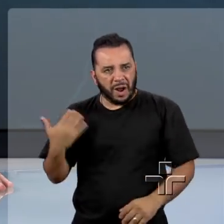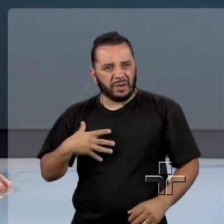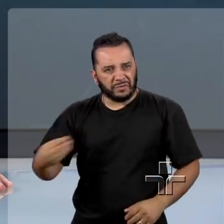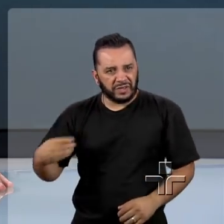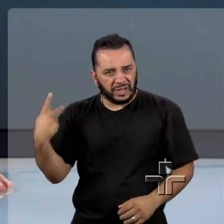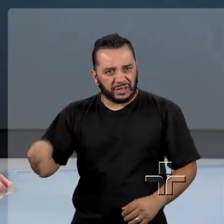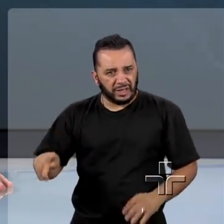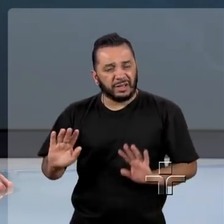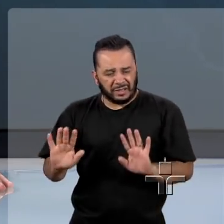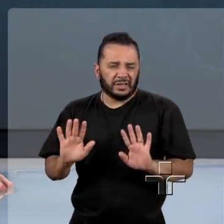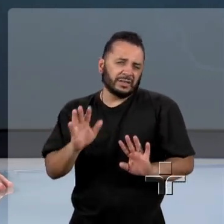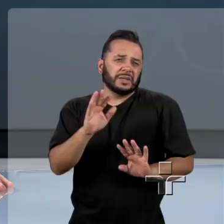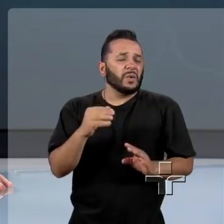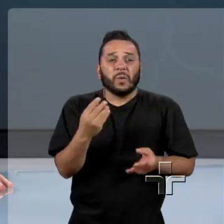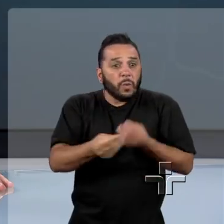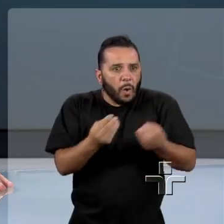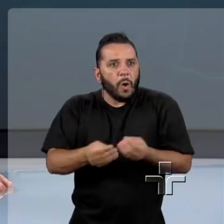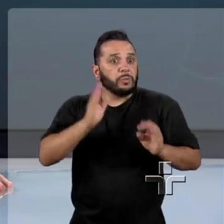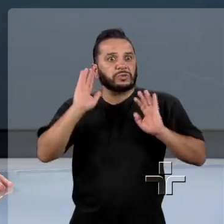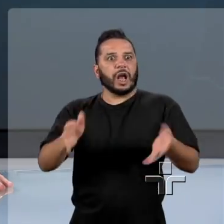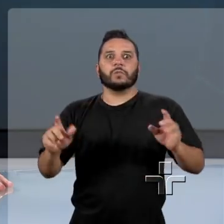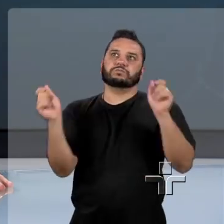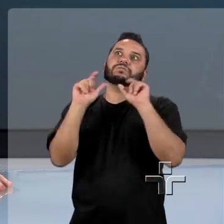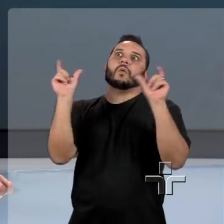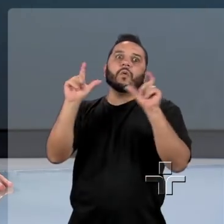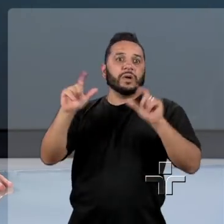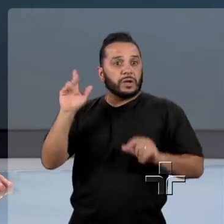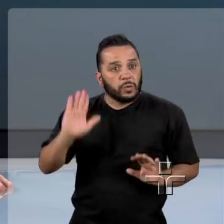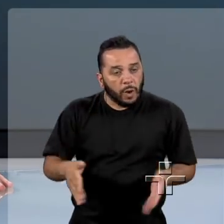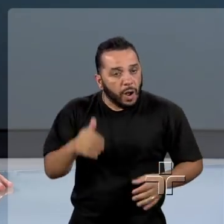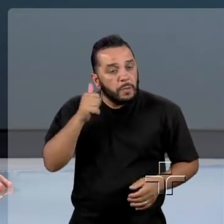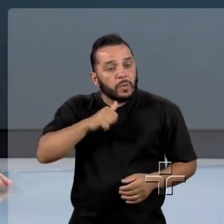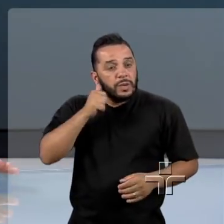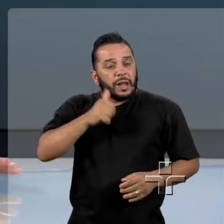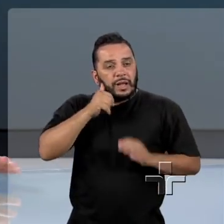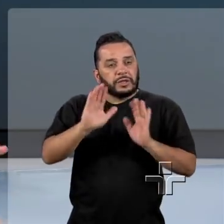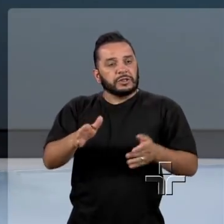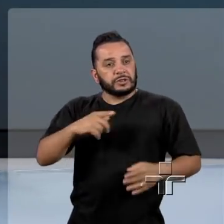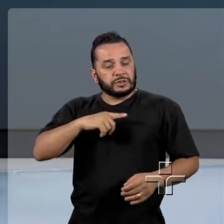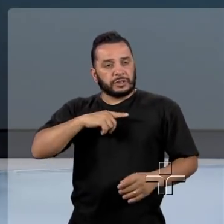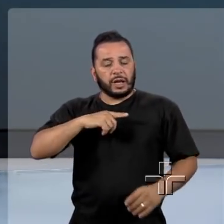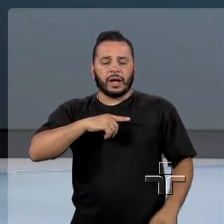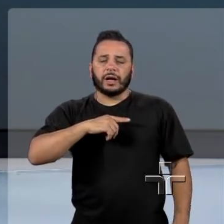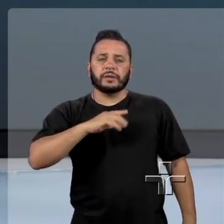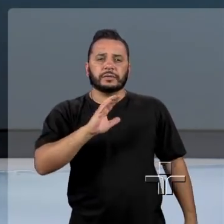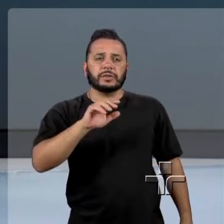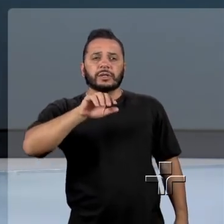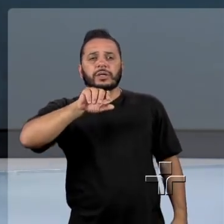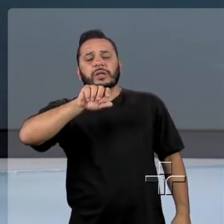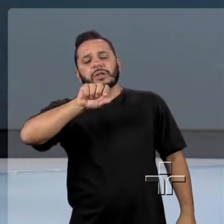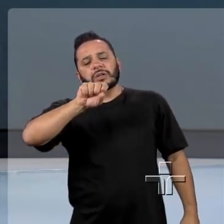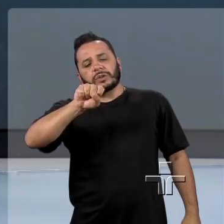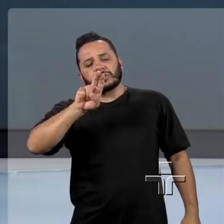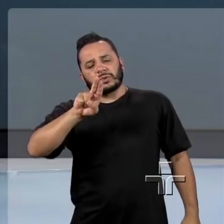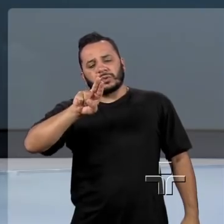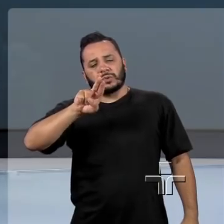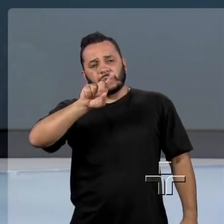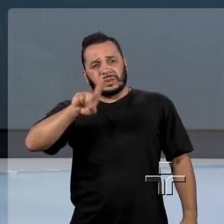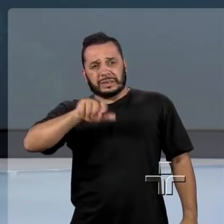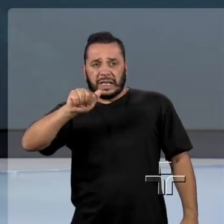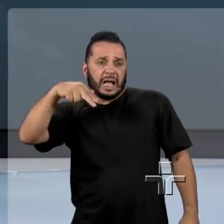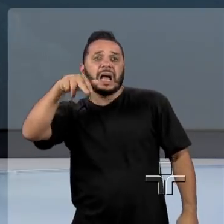poder sair? Como que alguém que mata a mãe, como no caso da Richthofen, sai na saída do Dia das Mães? Vale ressaltar o seguinte, a lei é a